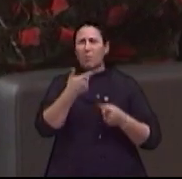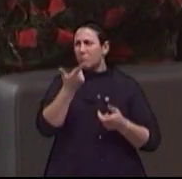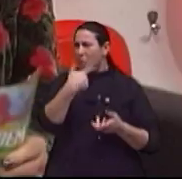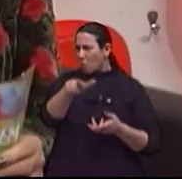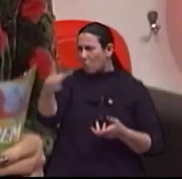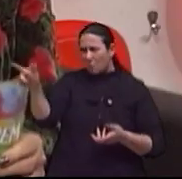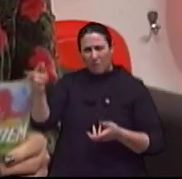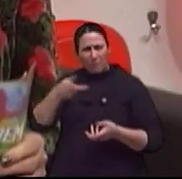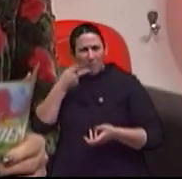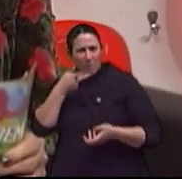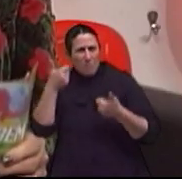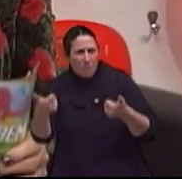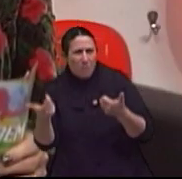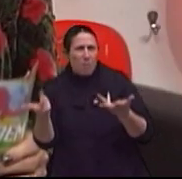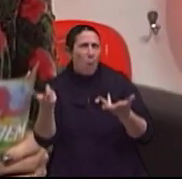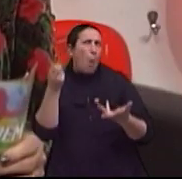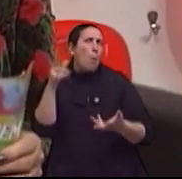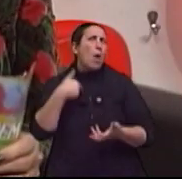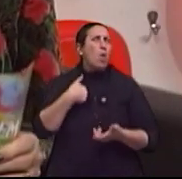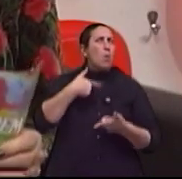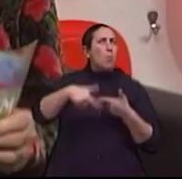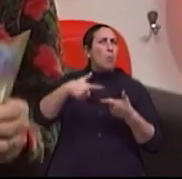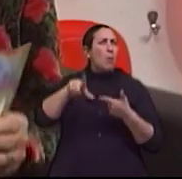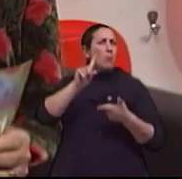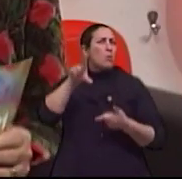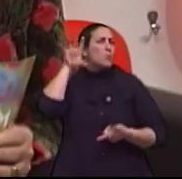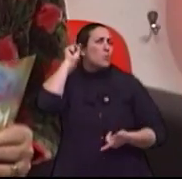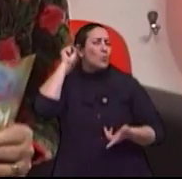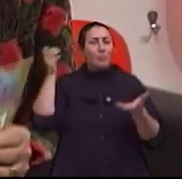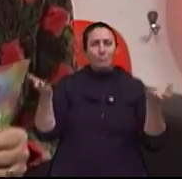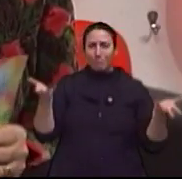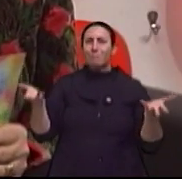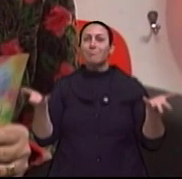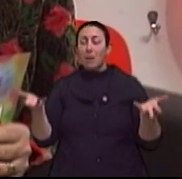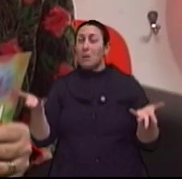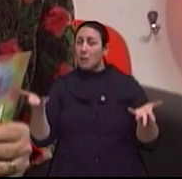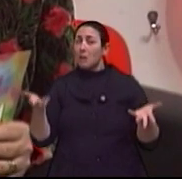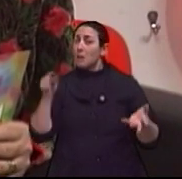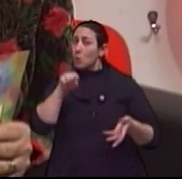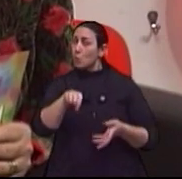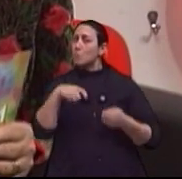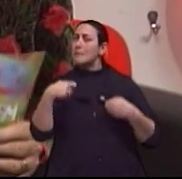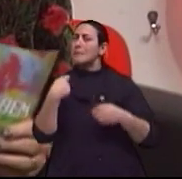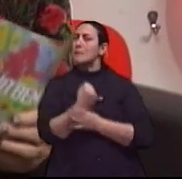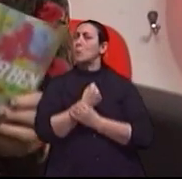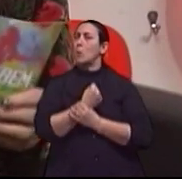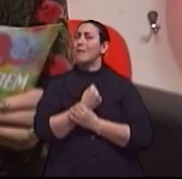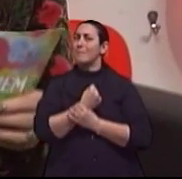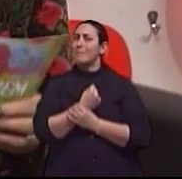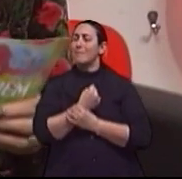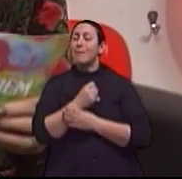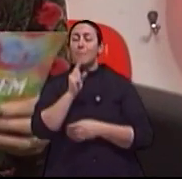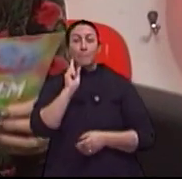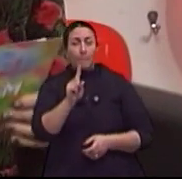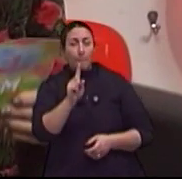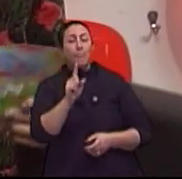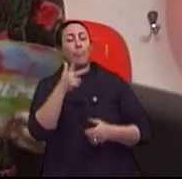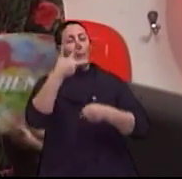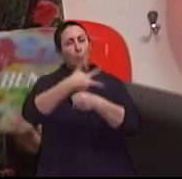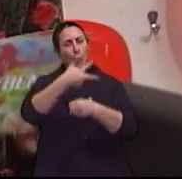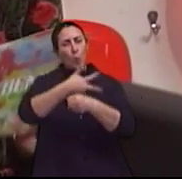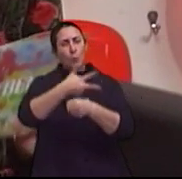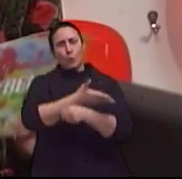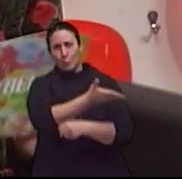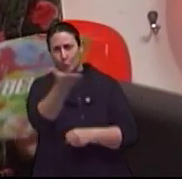bem ou sou eu que não estou ouvindo mas isso requer uma segurança maior Talvez o idoso o que